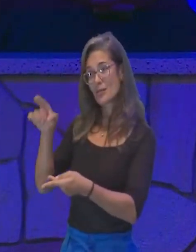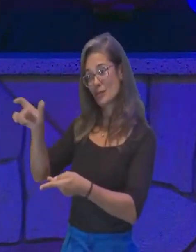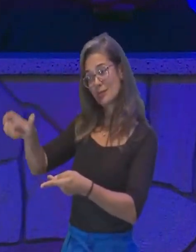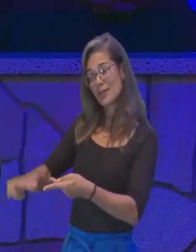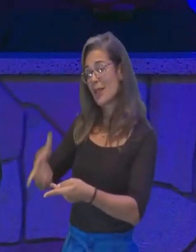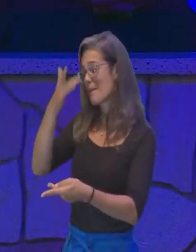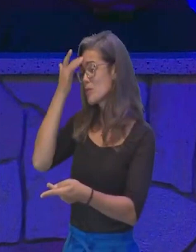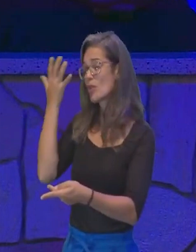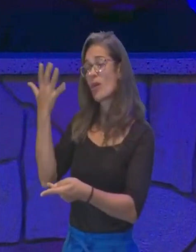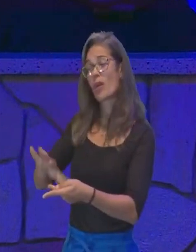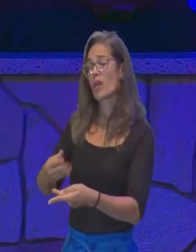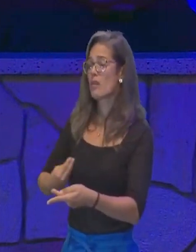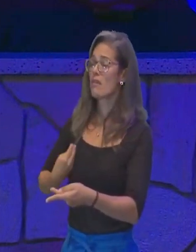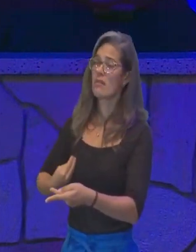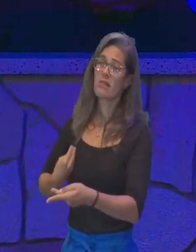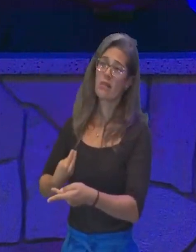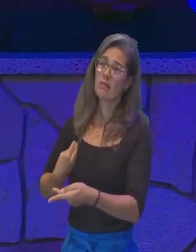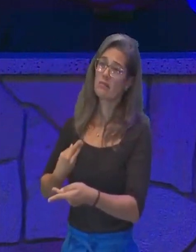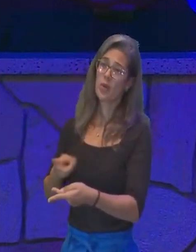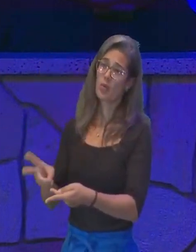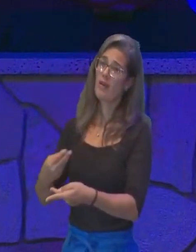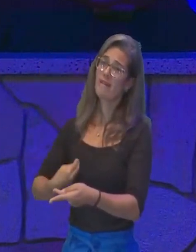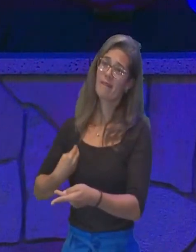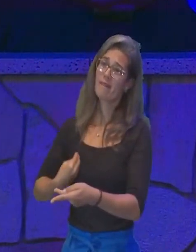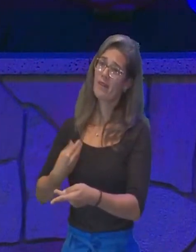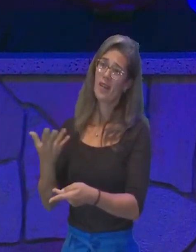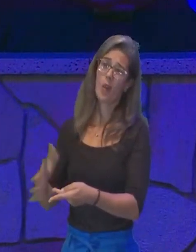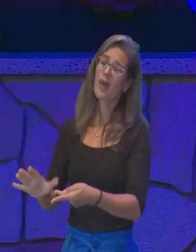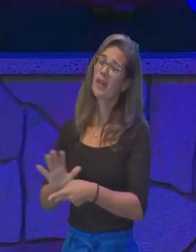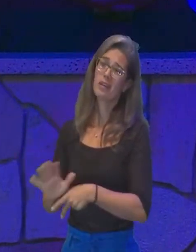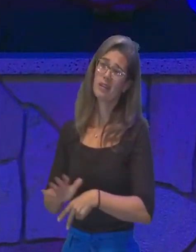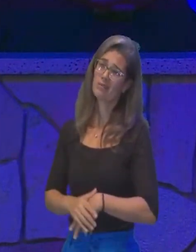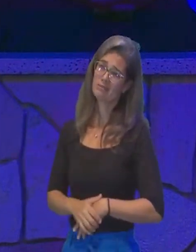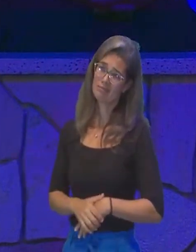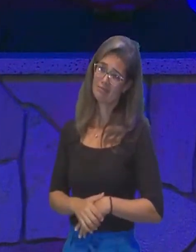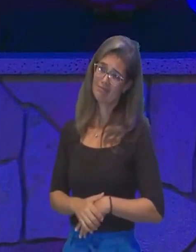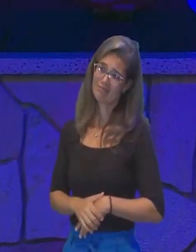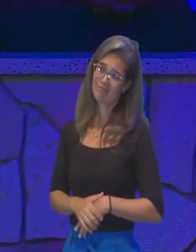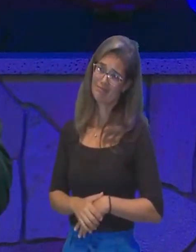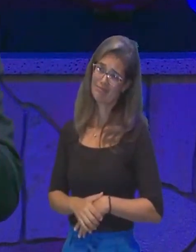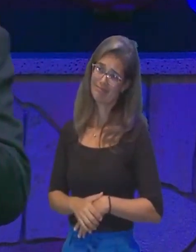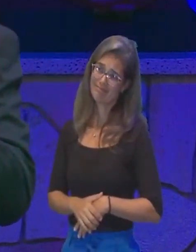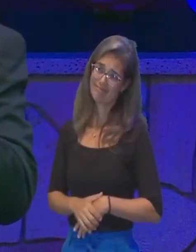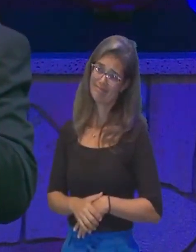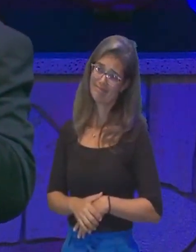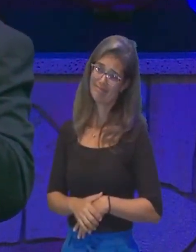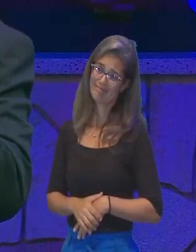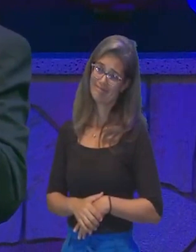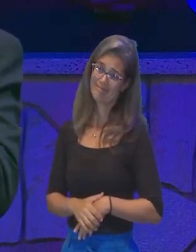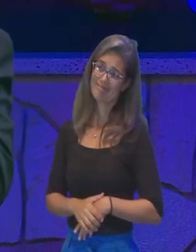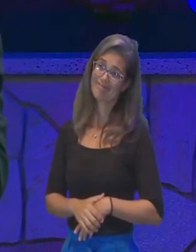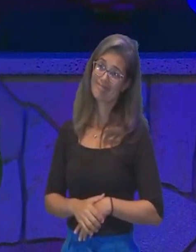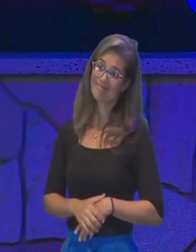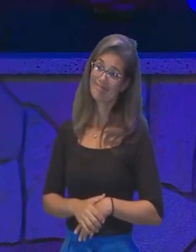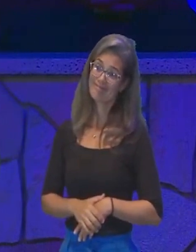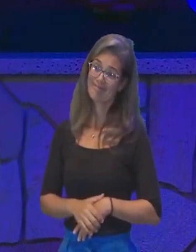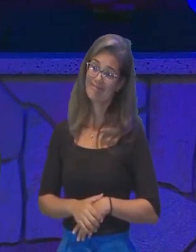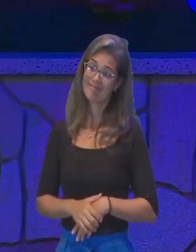aplicação importante, queridos, para nós pensarmos aqui. O homem que orou e a chuva